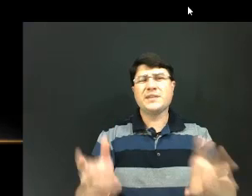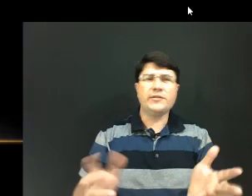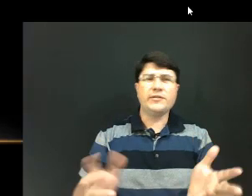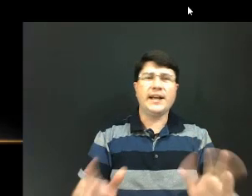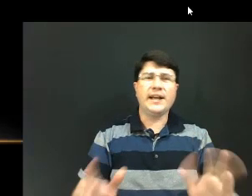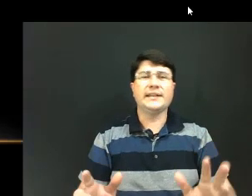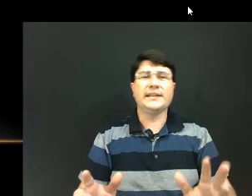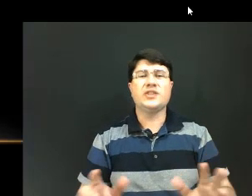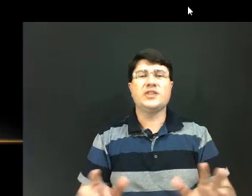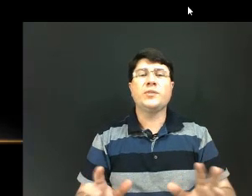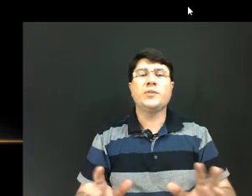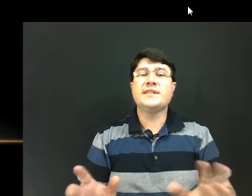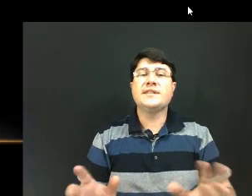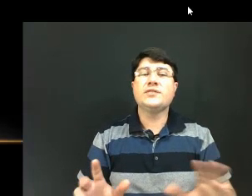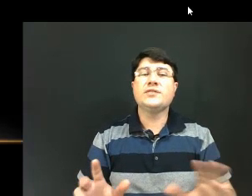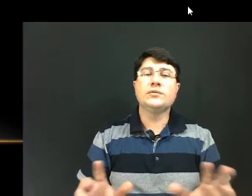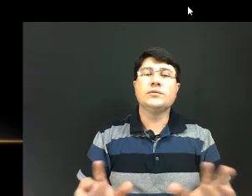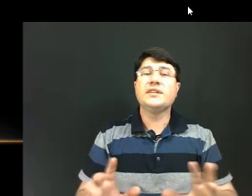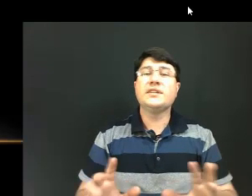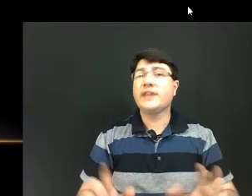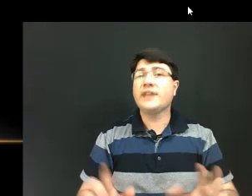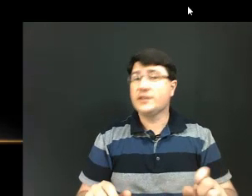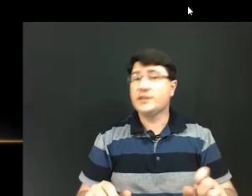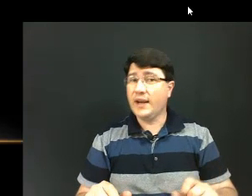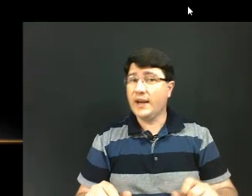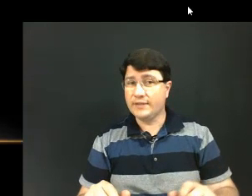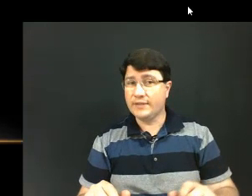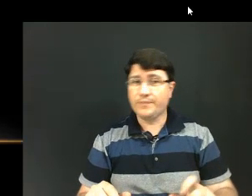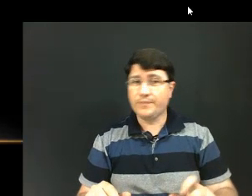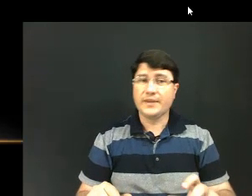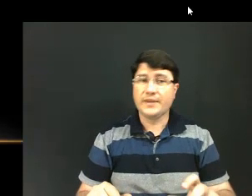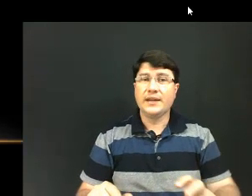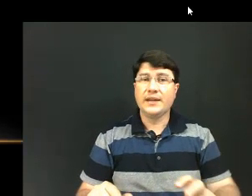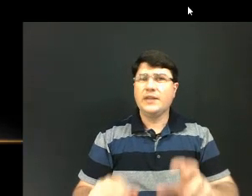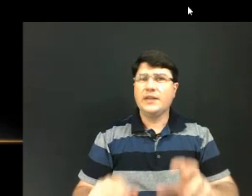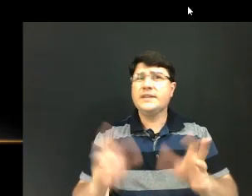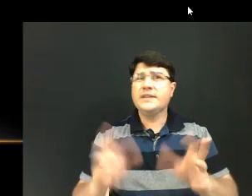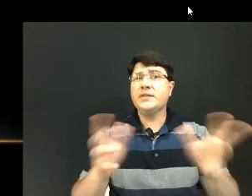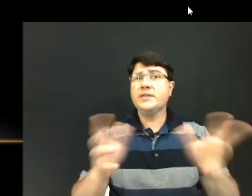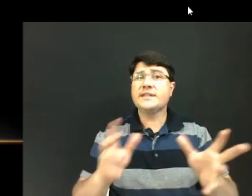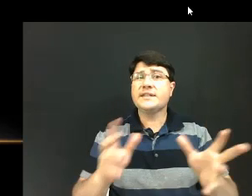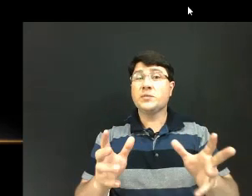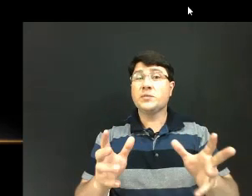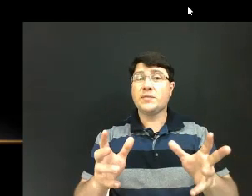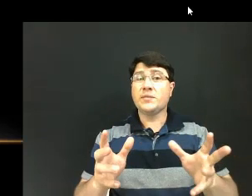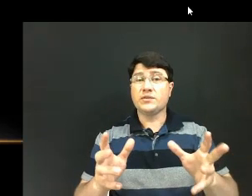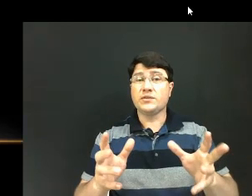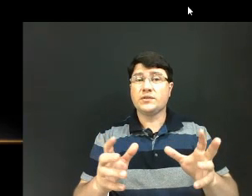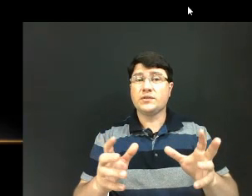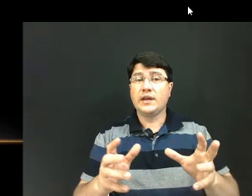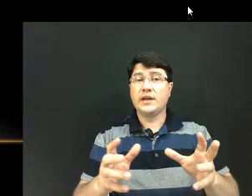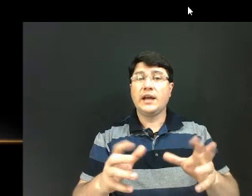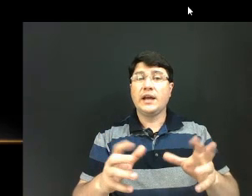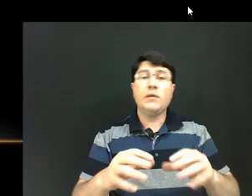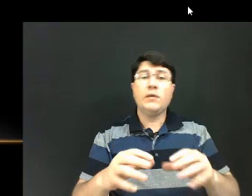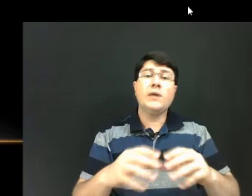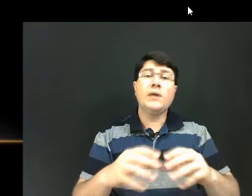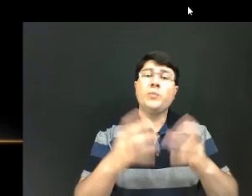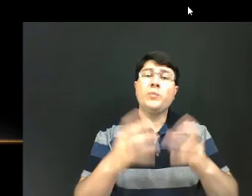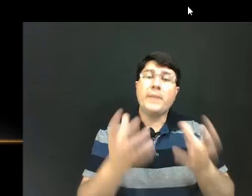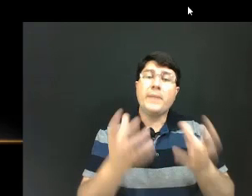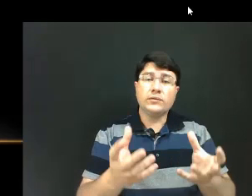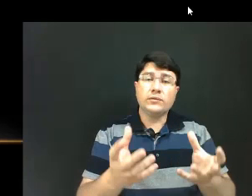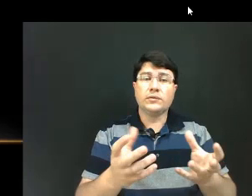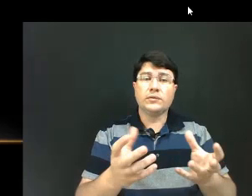uma forma simplificada, a gente pode dizer que estuda o significado das palavras. E o que seriam esses campos semânticos? É